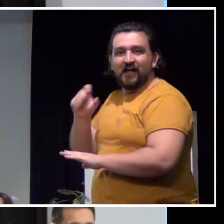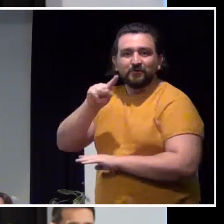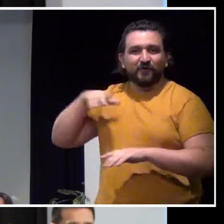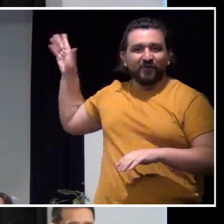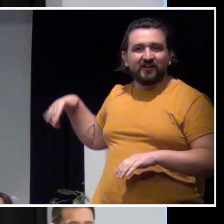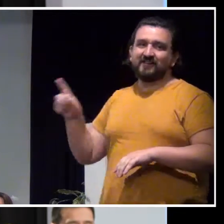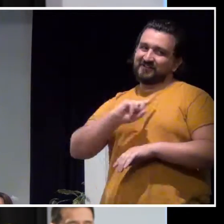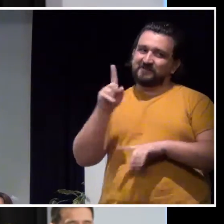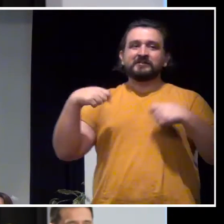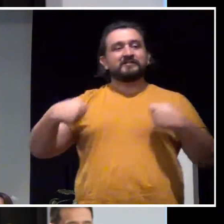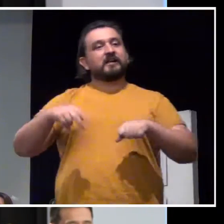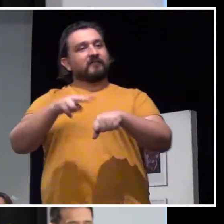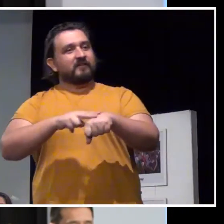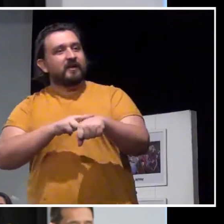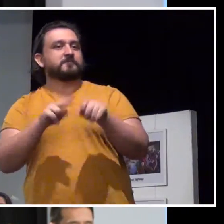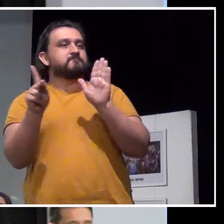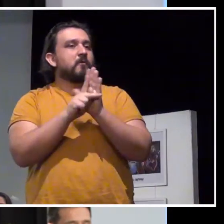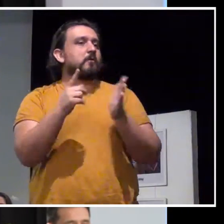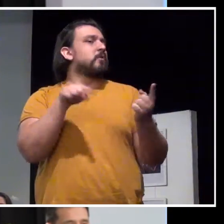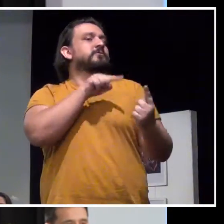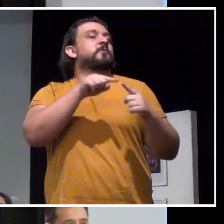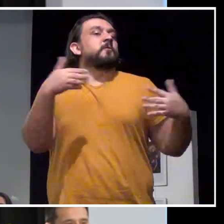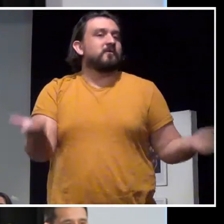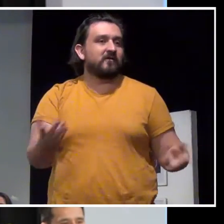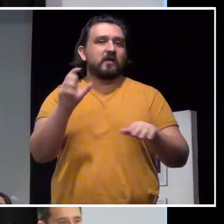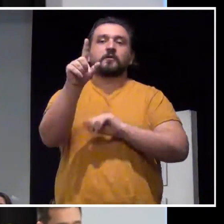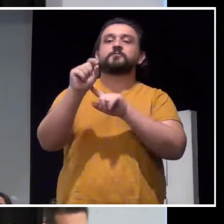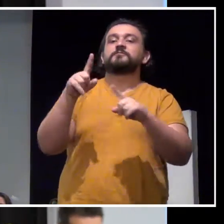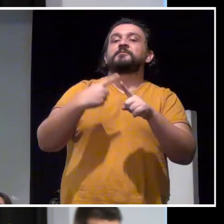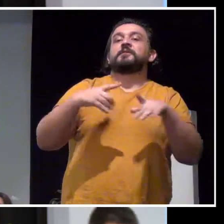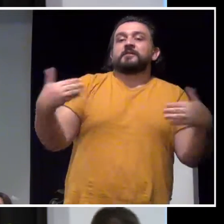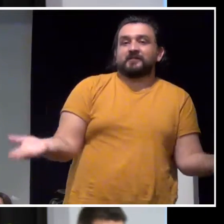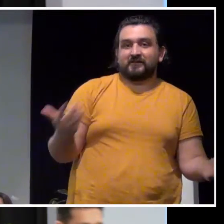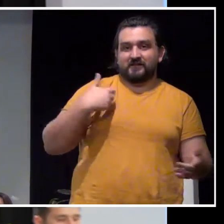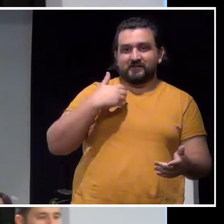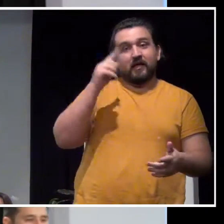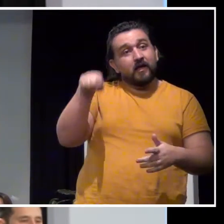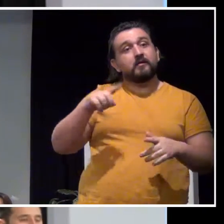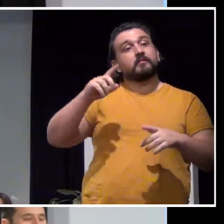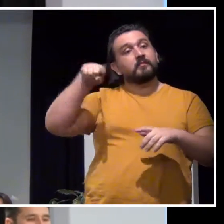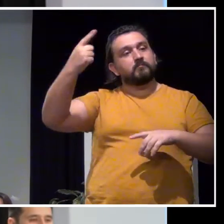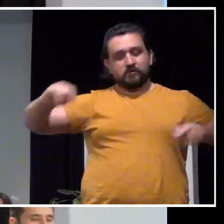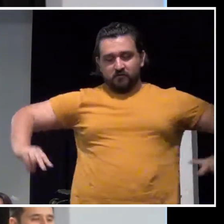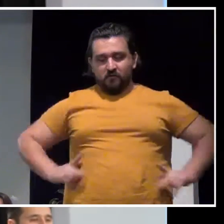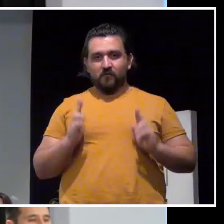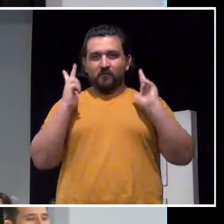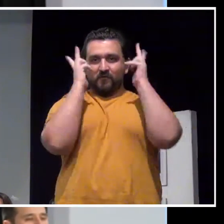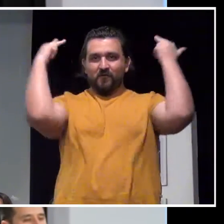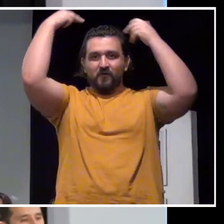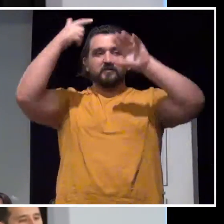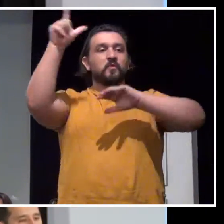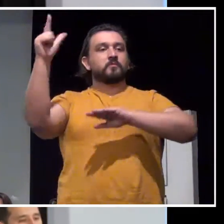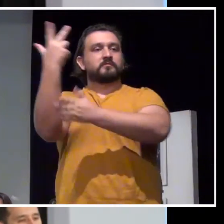atrás. Esse verde e azul tem uma proposta, um objetivo, que é fazer o recorte depois e